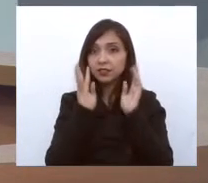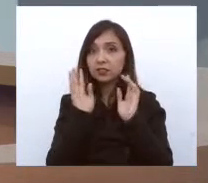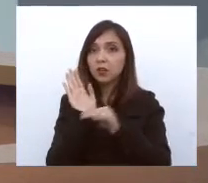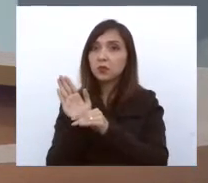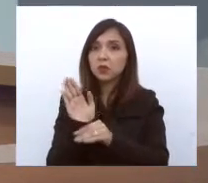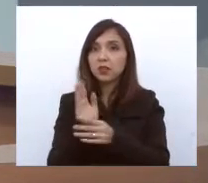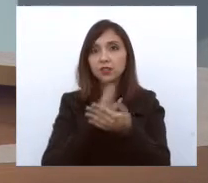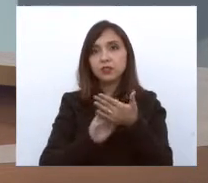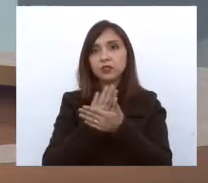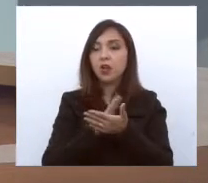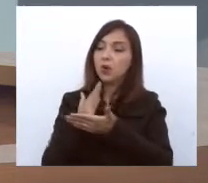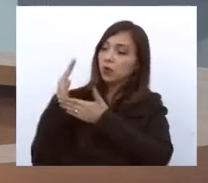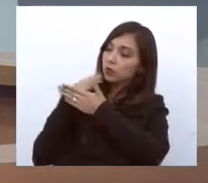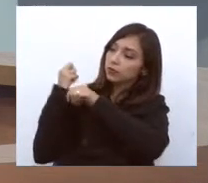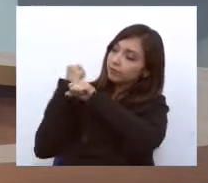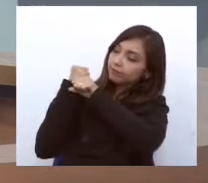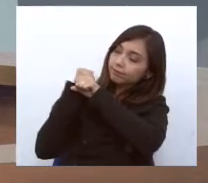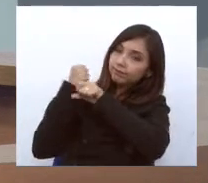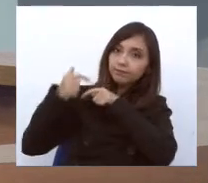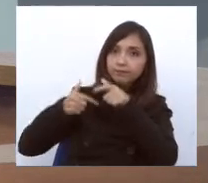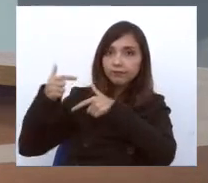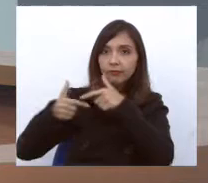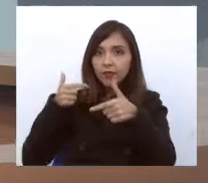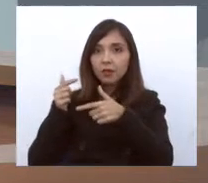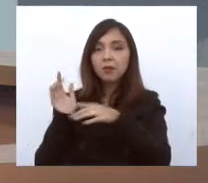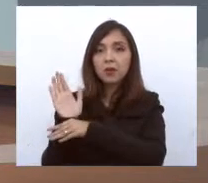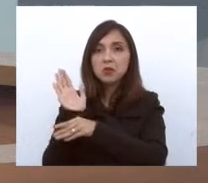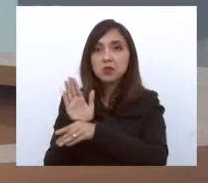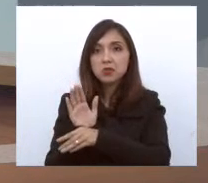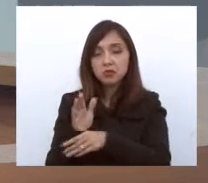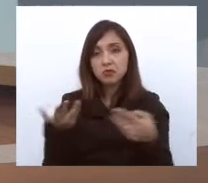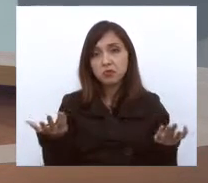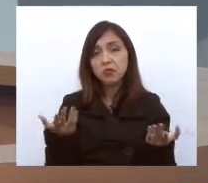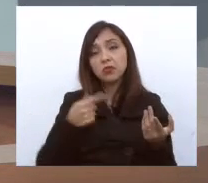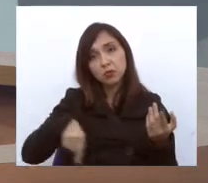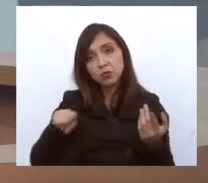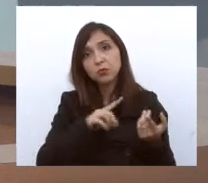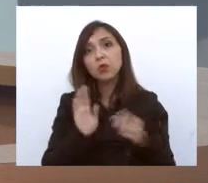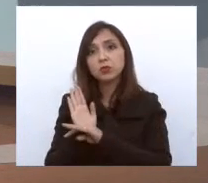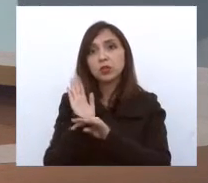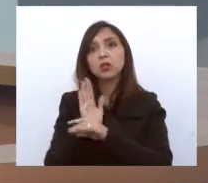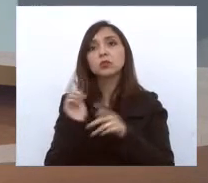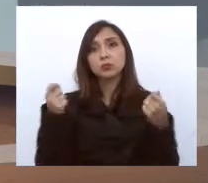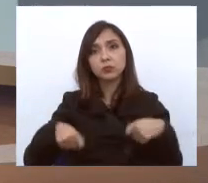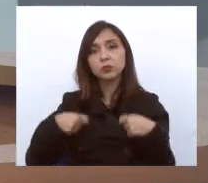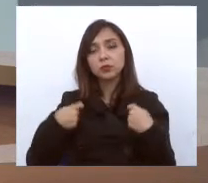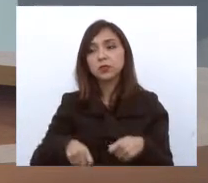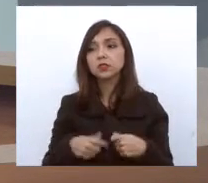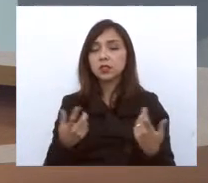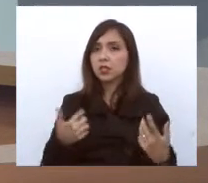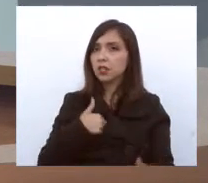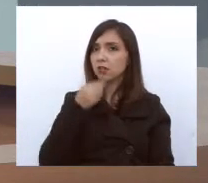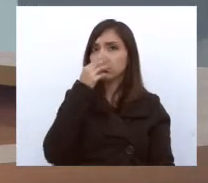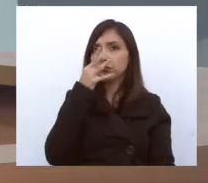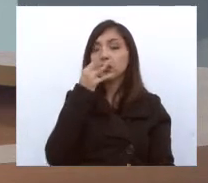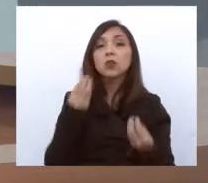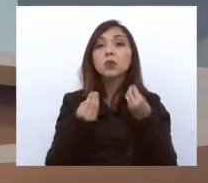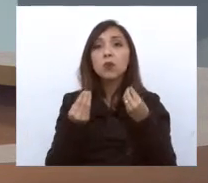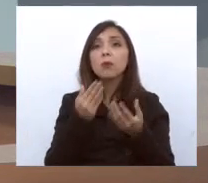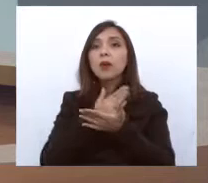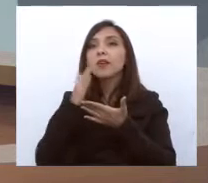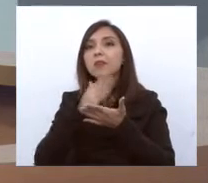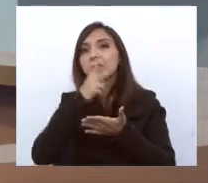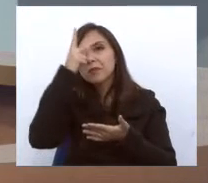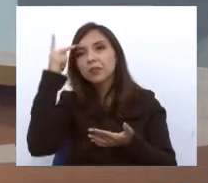aqueles que já deram a sua participação para a nação. Muito pelo contrário. Então eu fico indignado quando vejo e